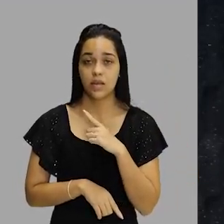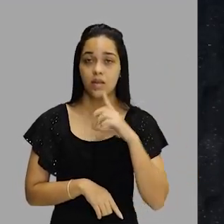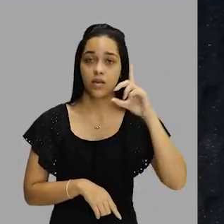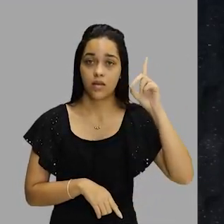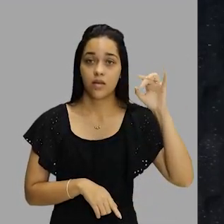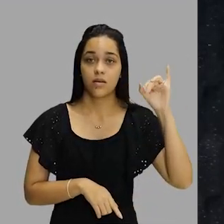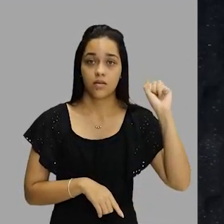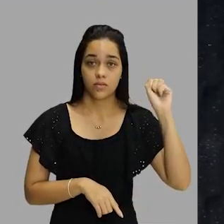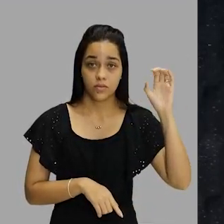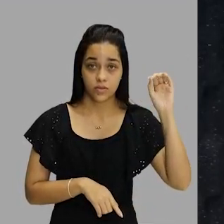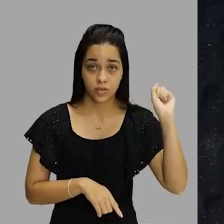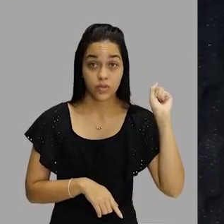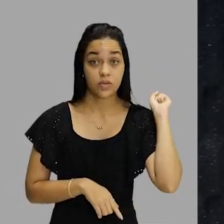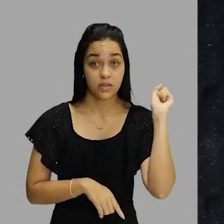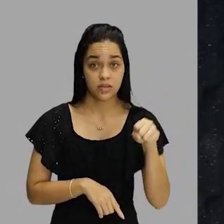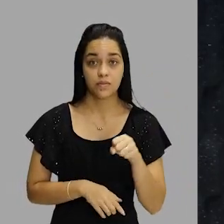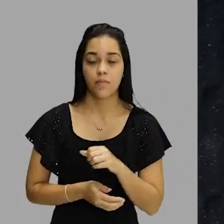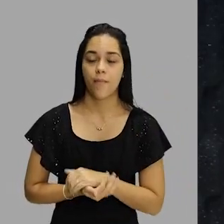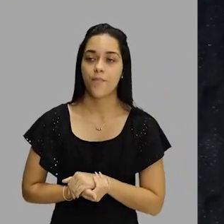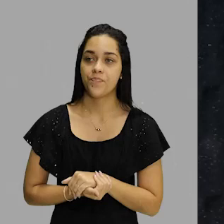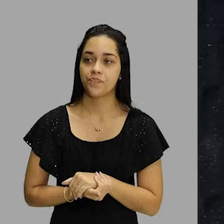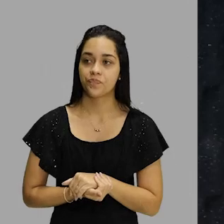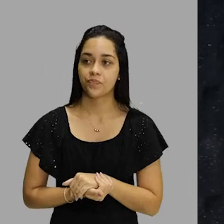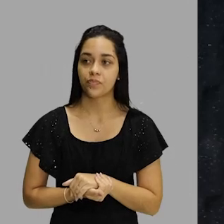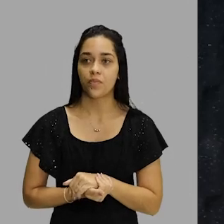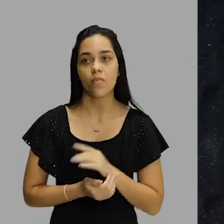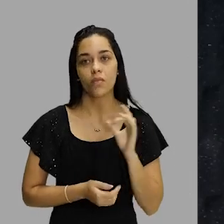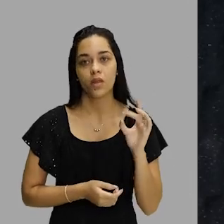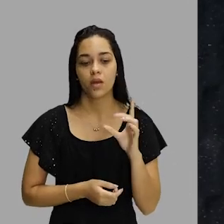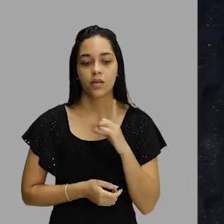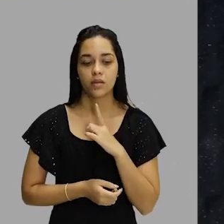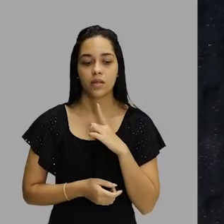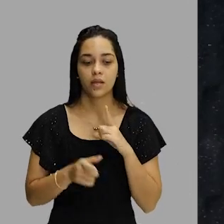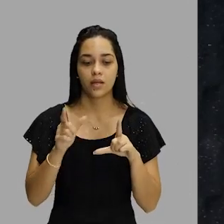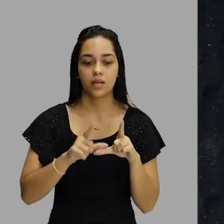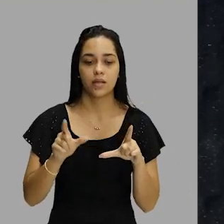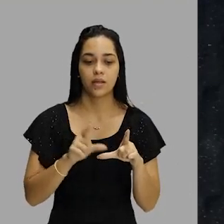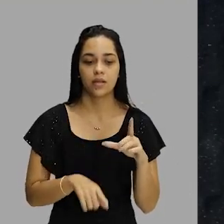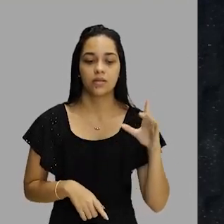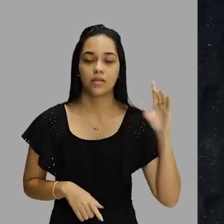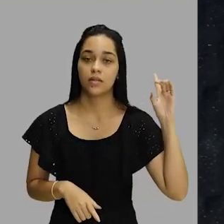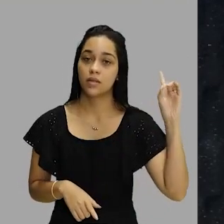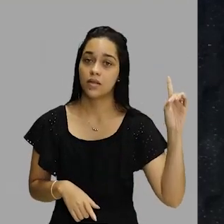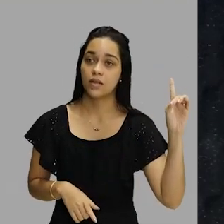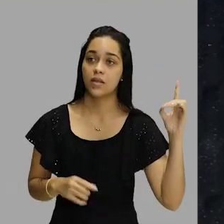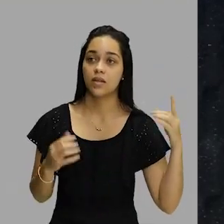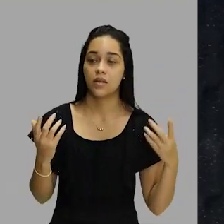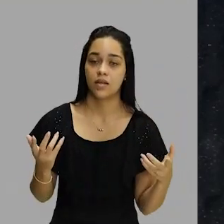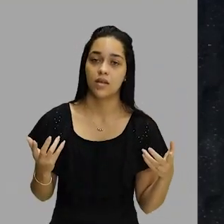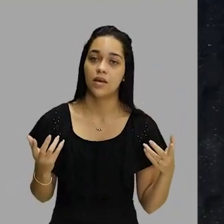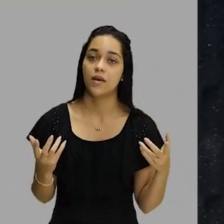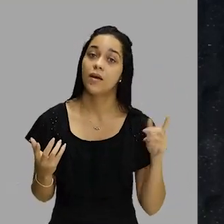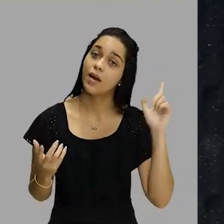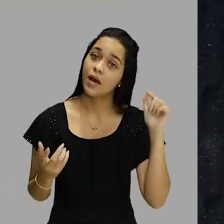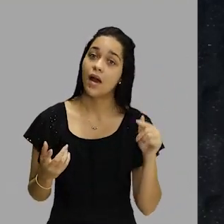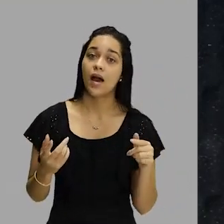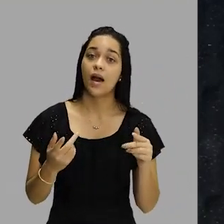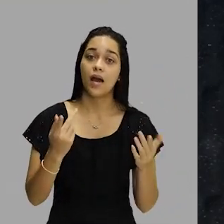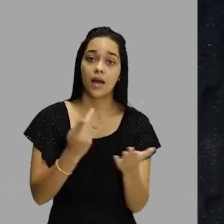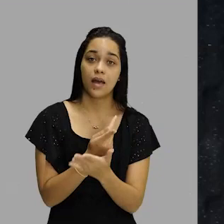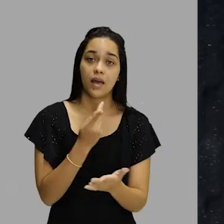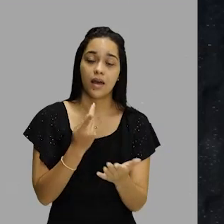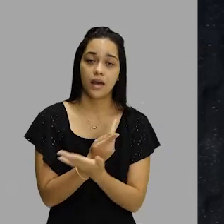discos intercalares, né? Então, sobrou aqui a letra D, que, né, consequentemente, vai ser